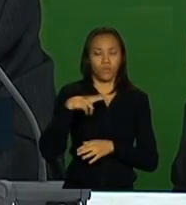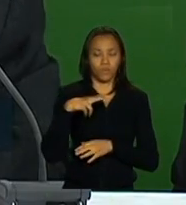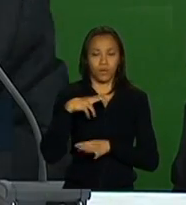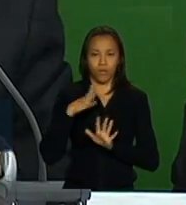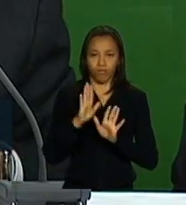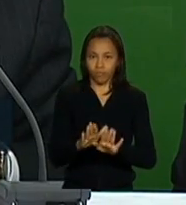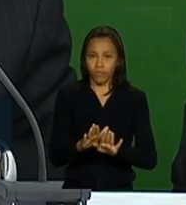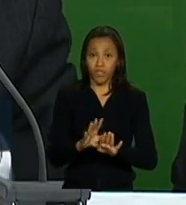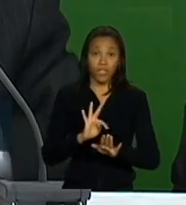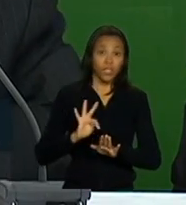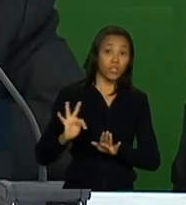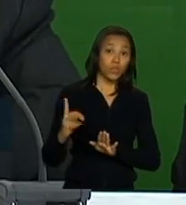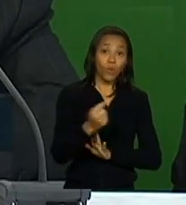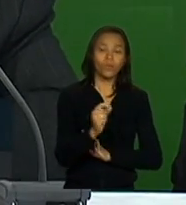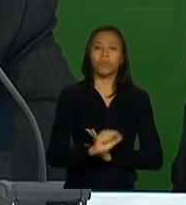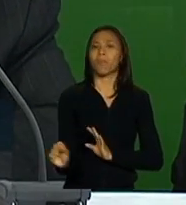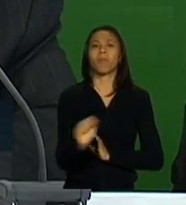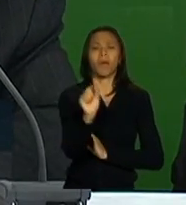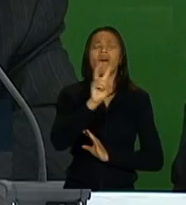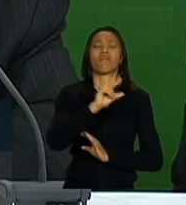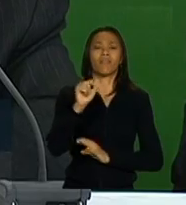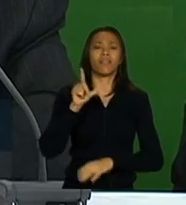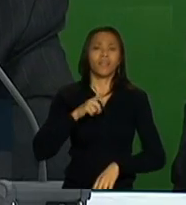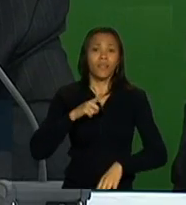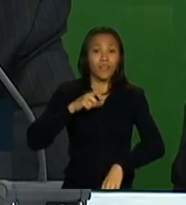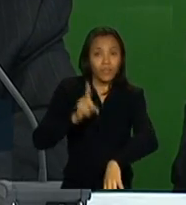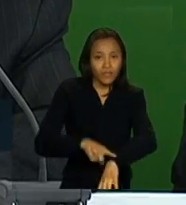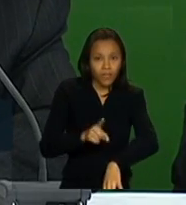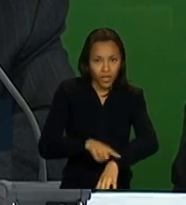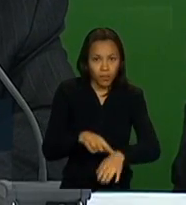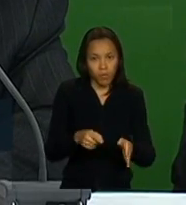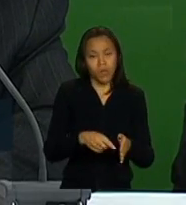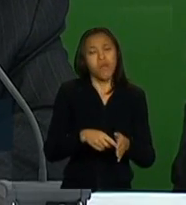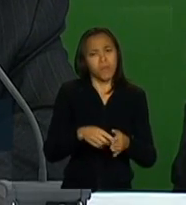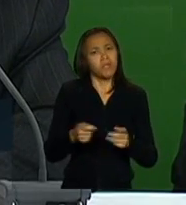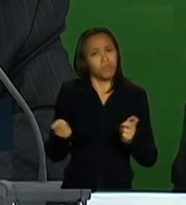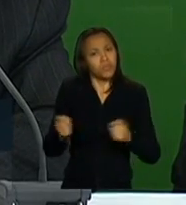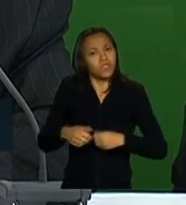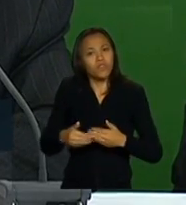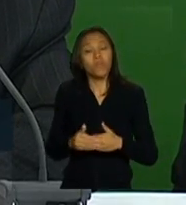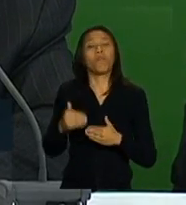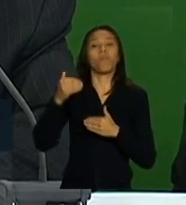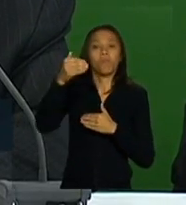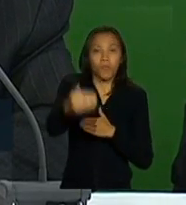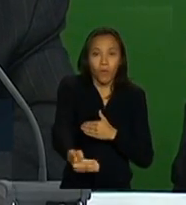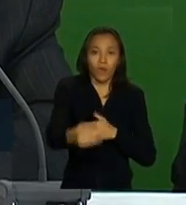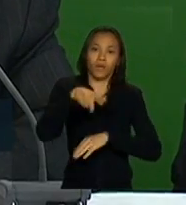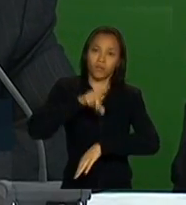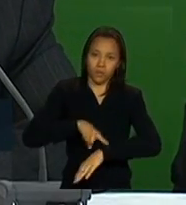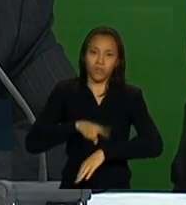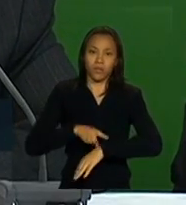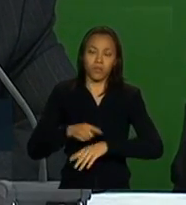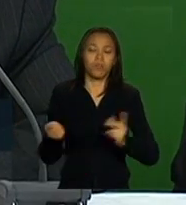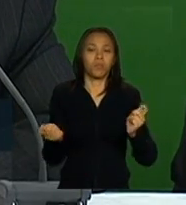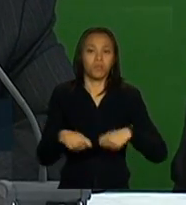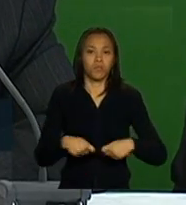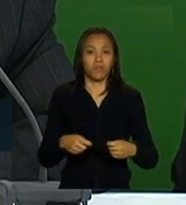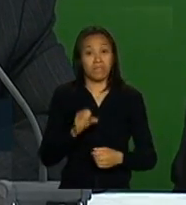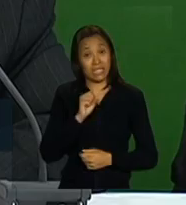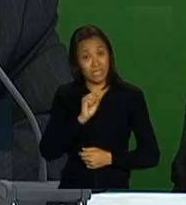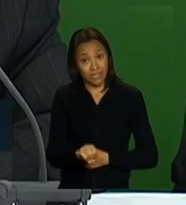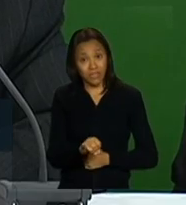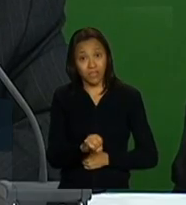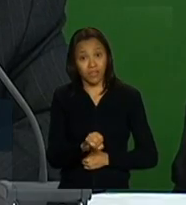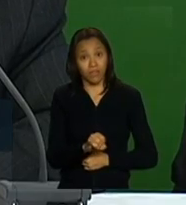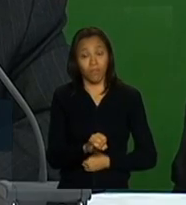E todos eles vão ter prazo, mas sempre prorrogável, se for, né,